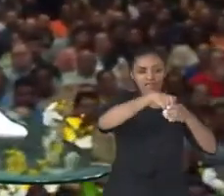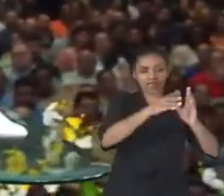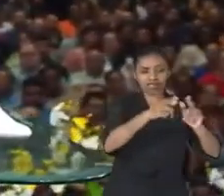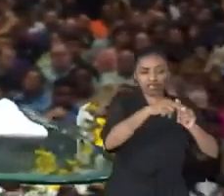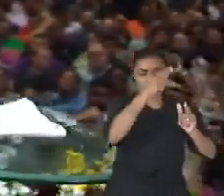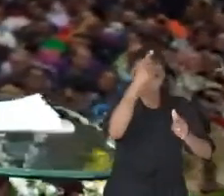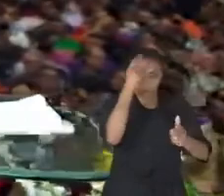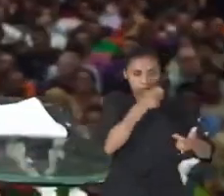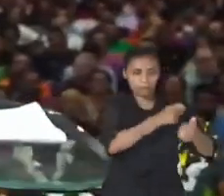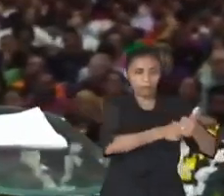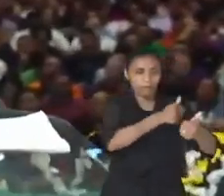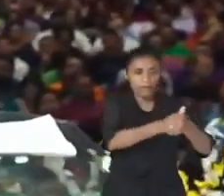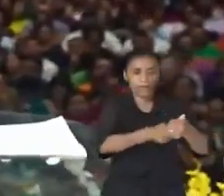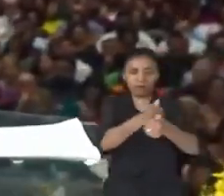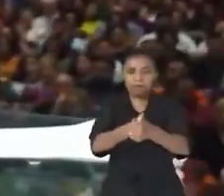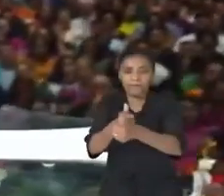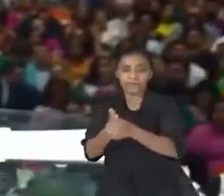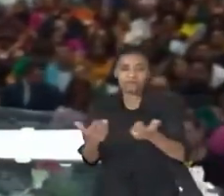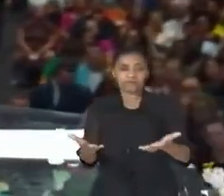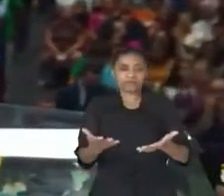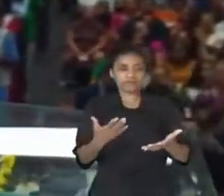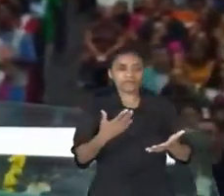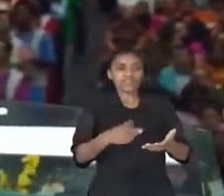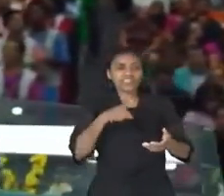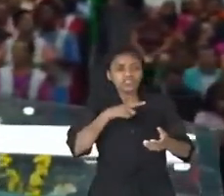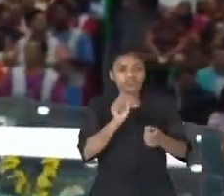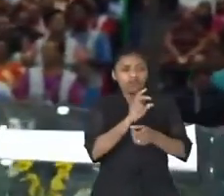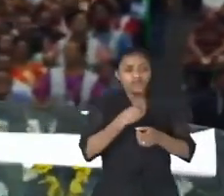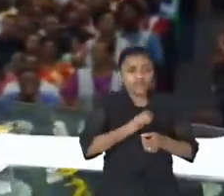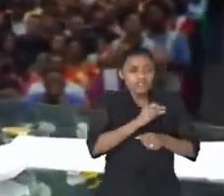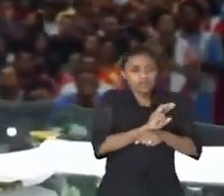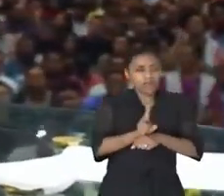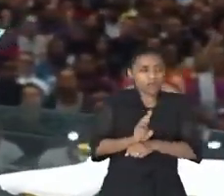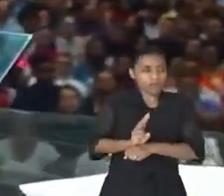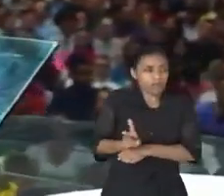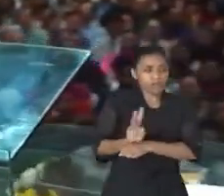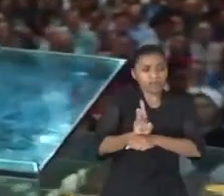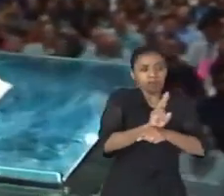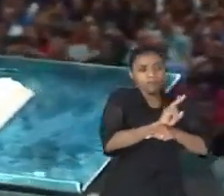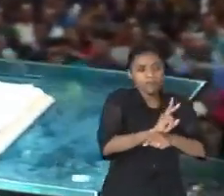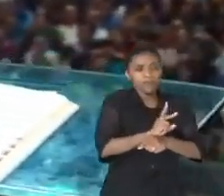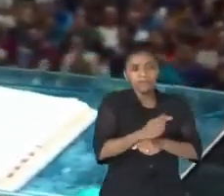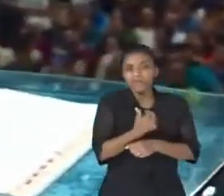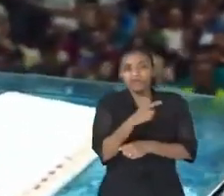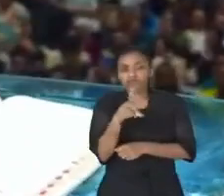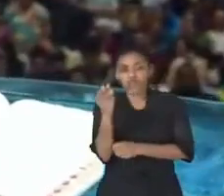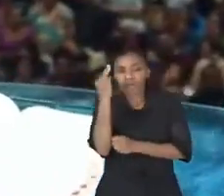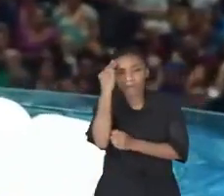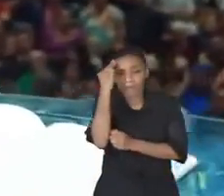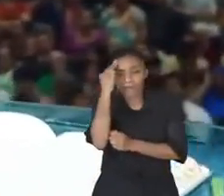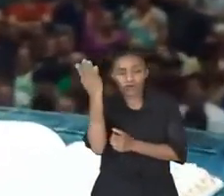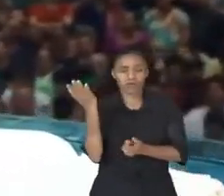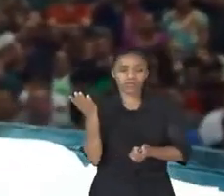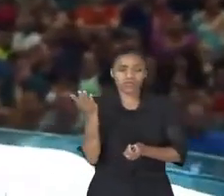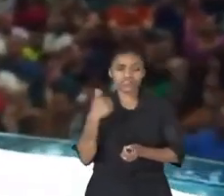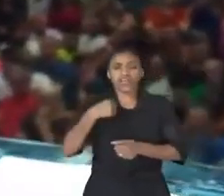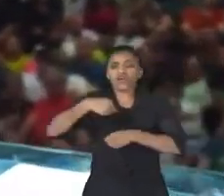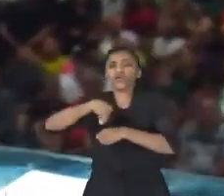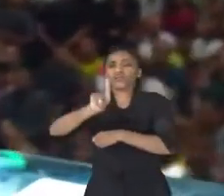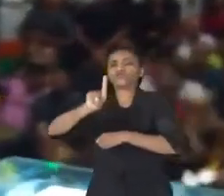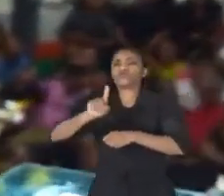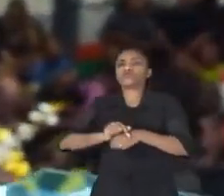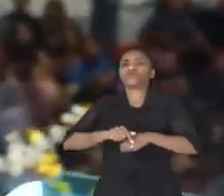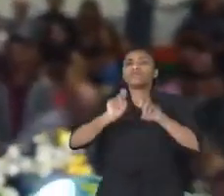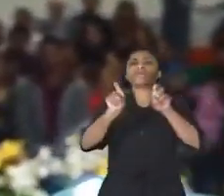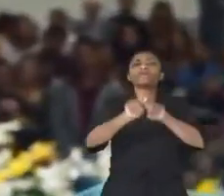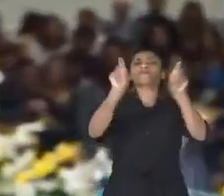irmãos que perseguiam a gente também. A gente levava uma vida de vigilância. Eu não tenho memórias na minha mente, eu indo para um shopping